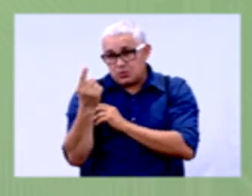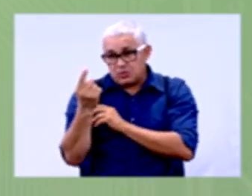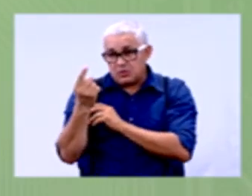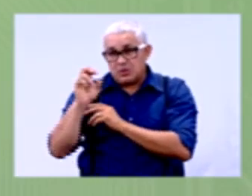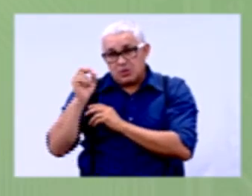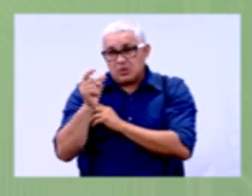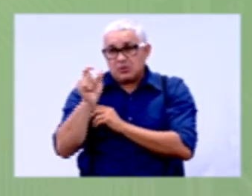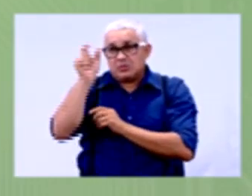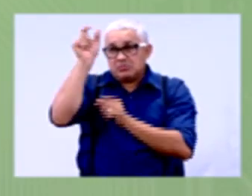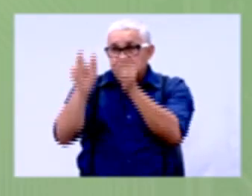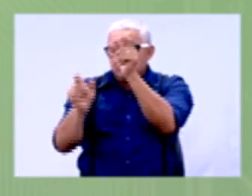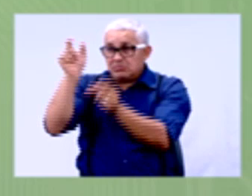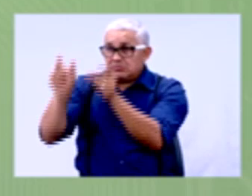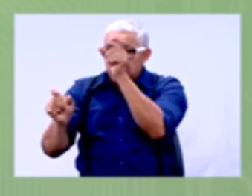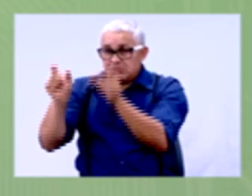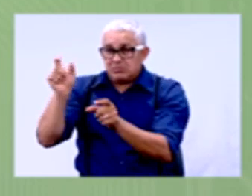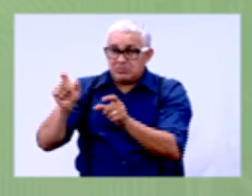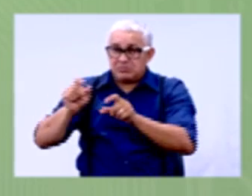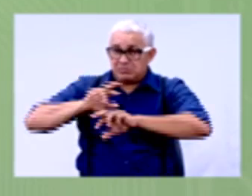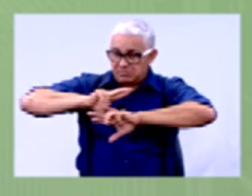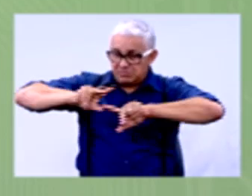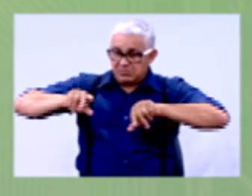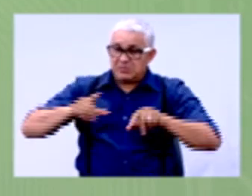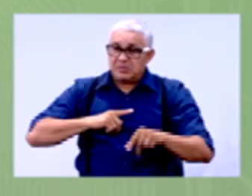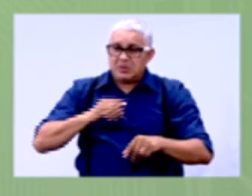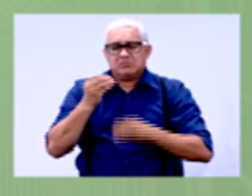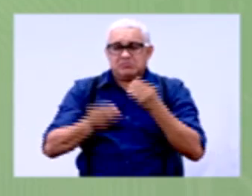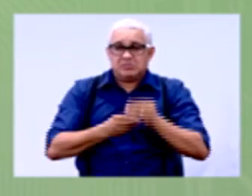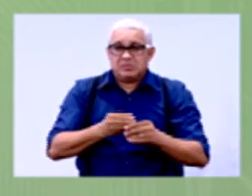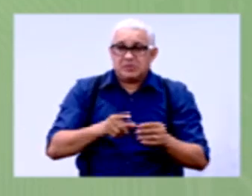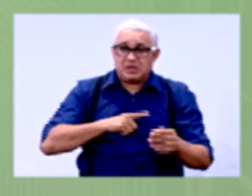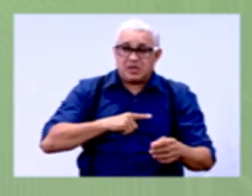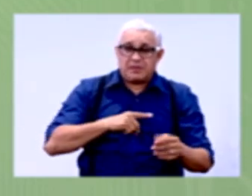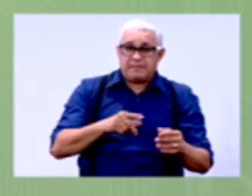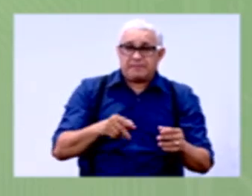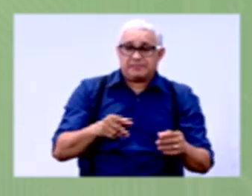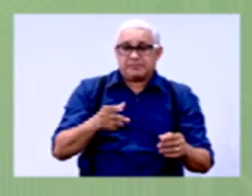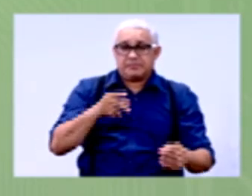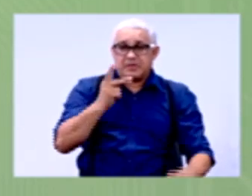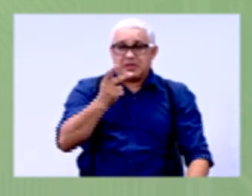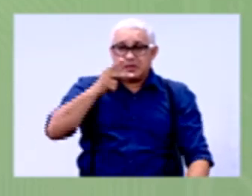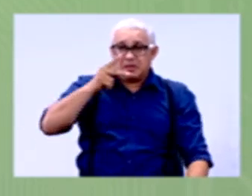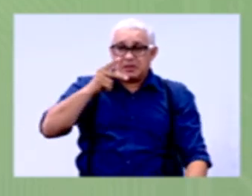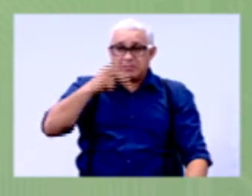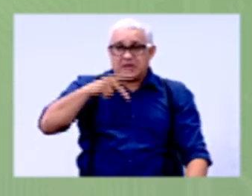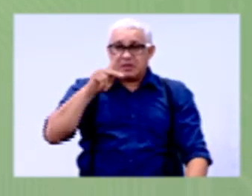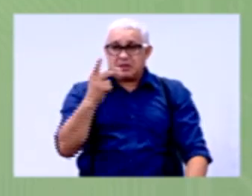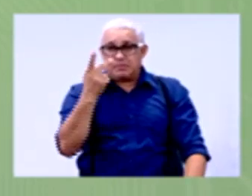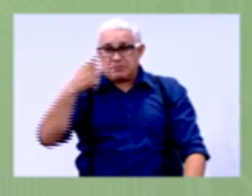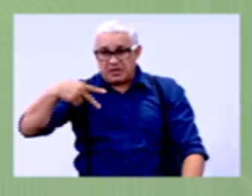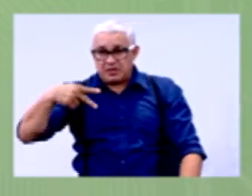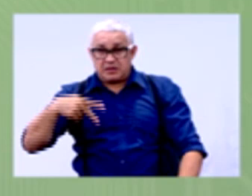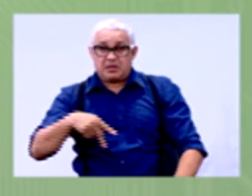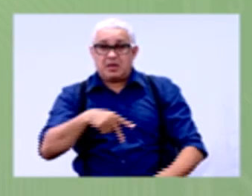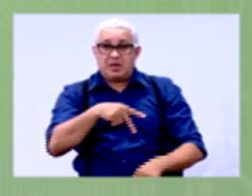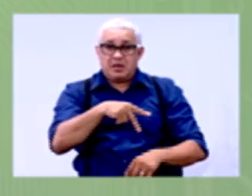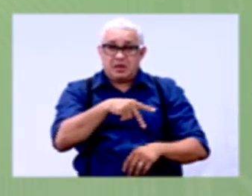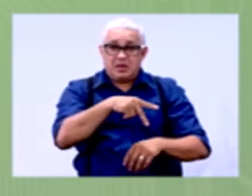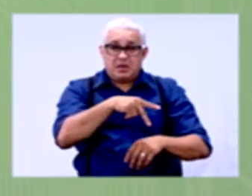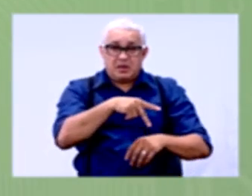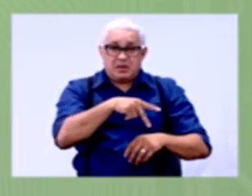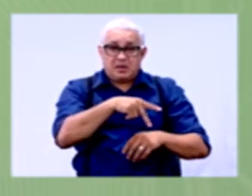é que funciona isso, né? Nós temos uma página PHP, certo? Que faz uma chamada através